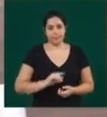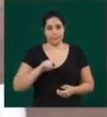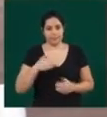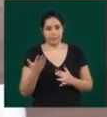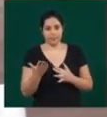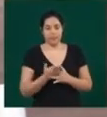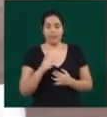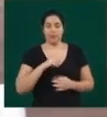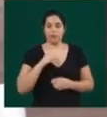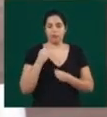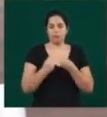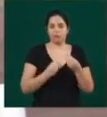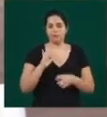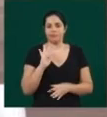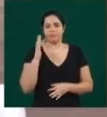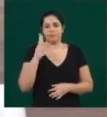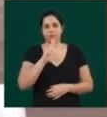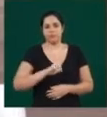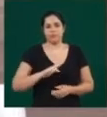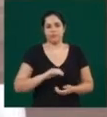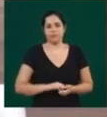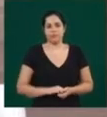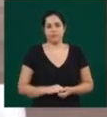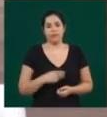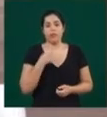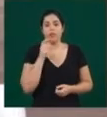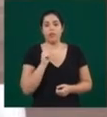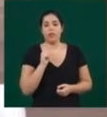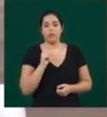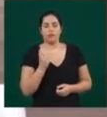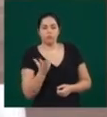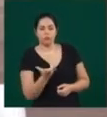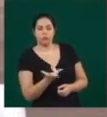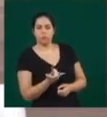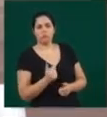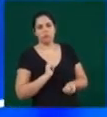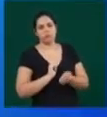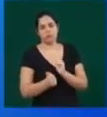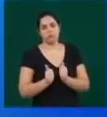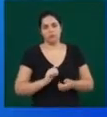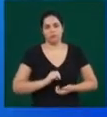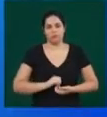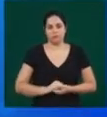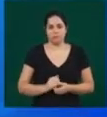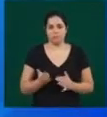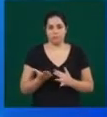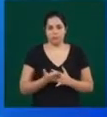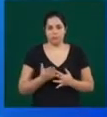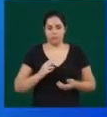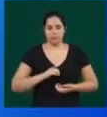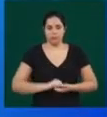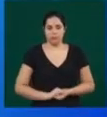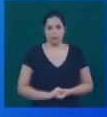bloco tem a previsão do tempo e a gente vai falar ainda sobre assédio no esporte. É já já.